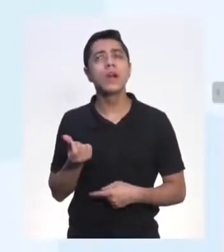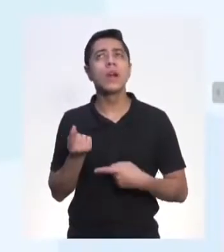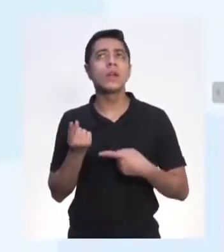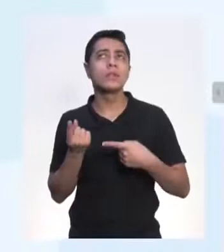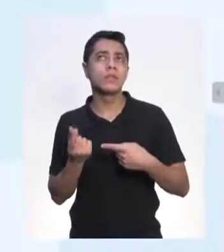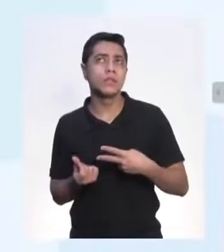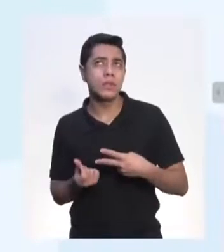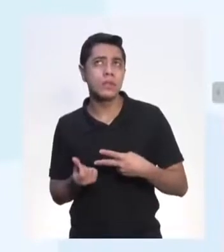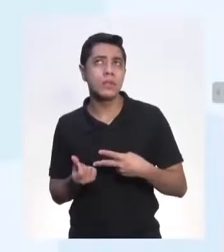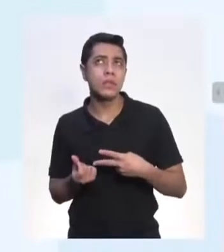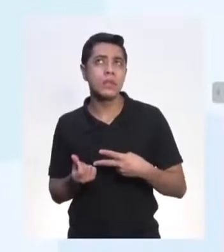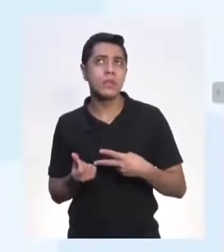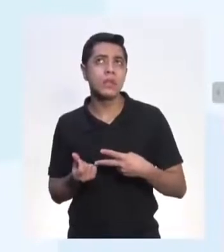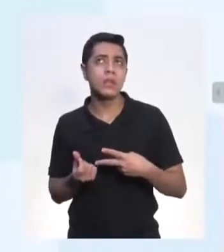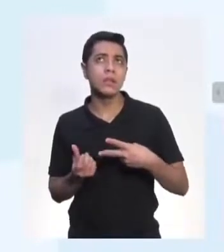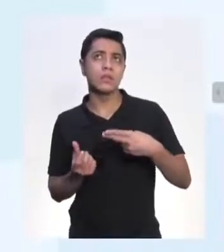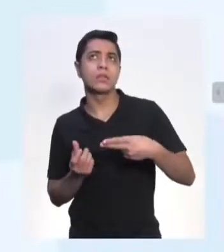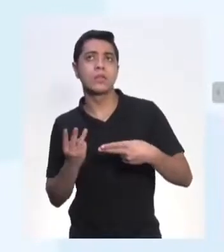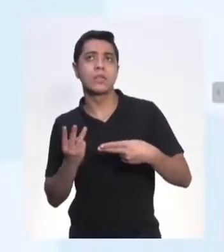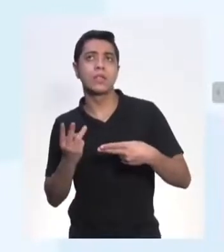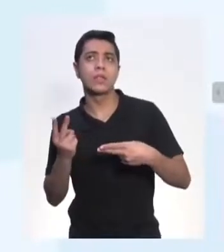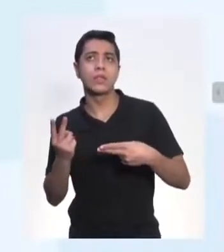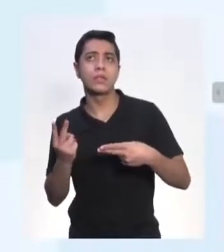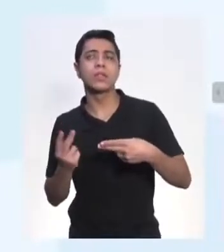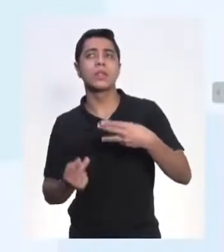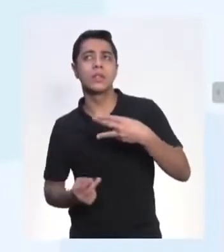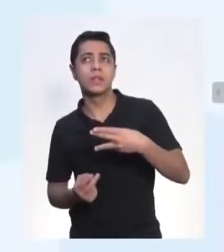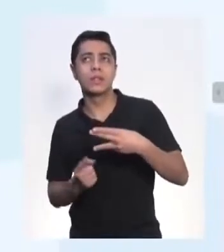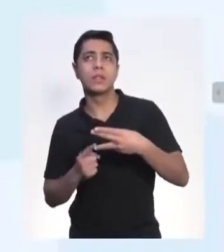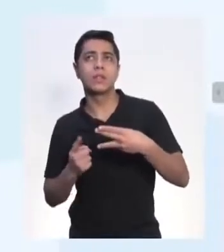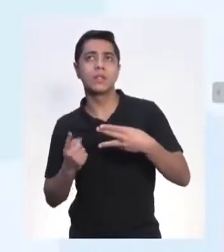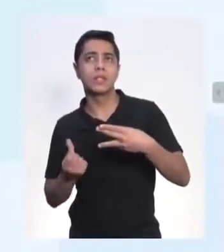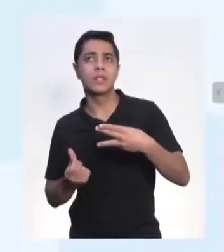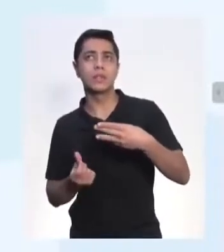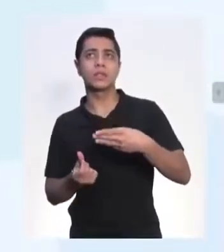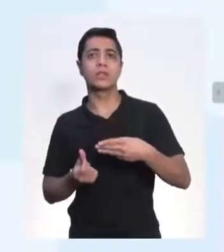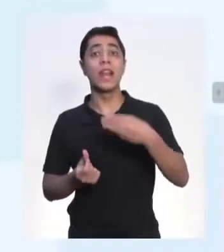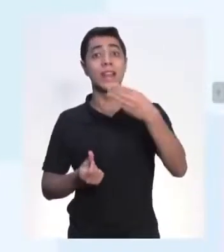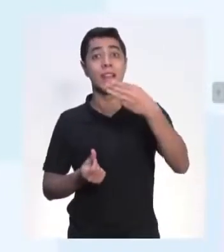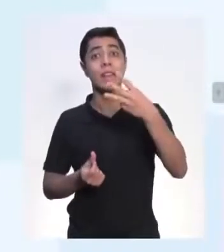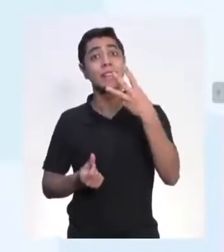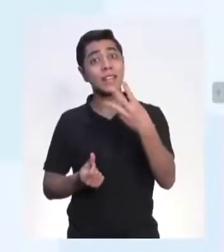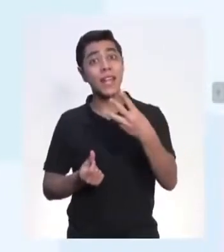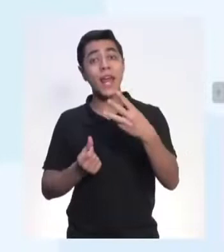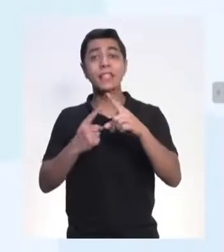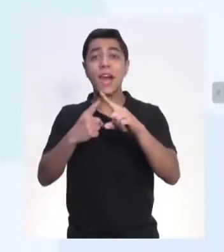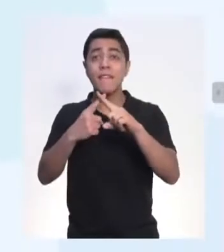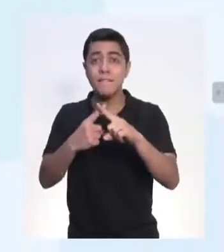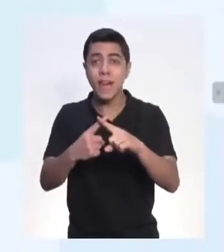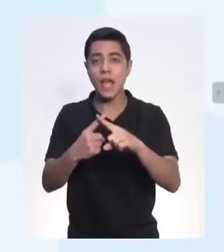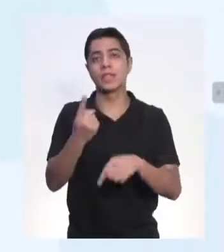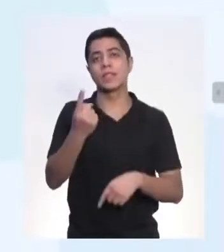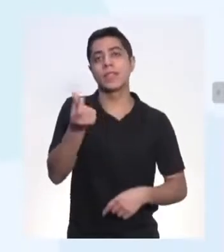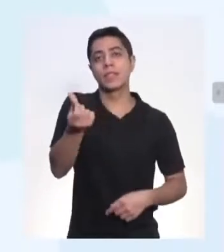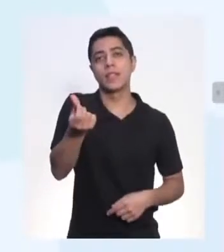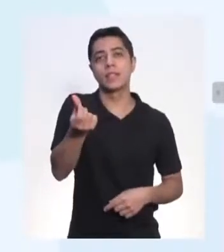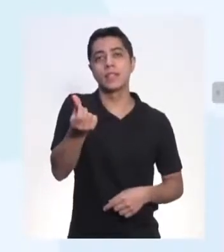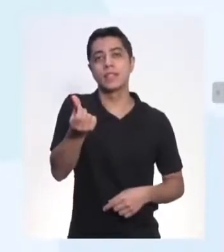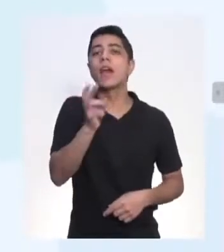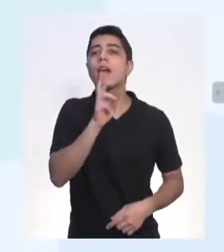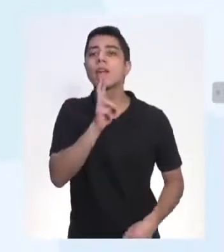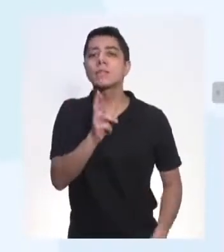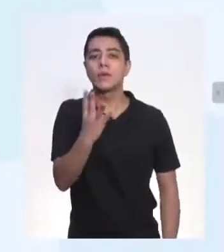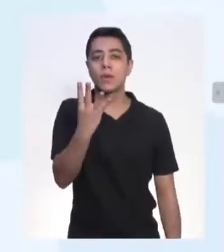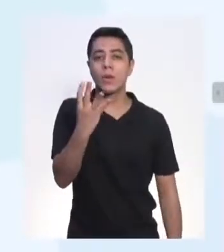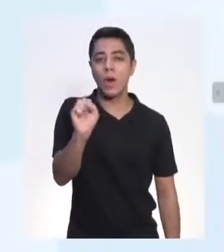32 mais 16 eu vou ter 48. Então, 3 vezes. Então, 3 vezes 16, 48.